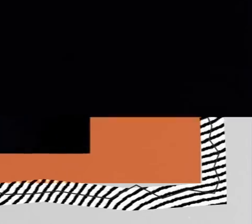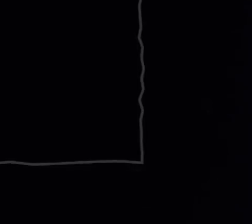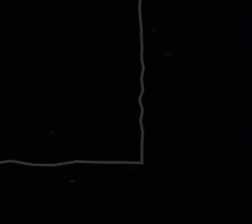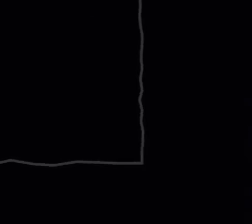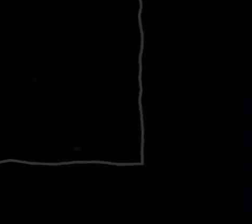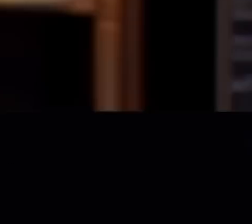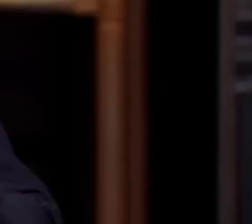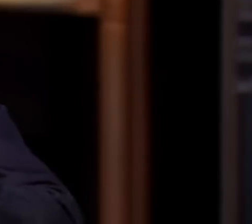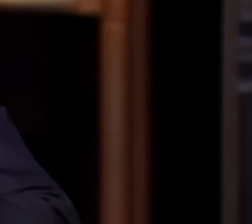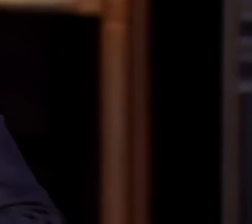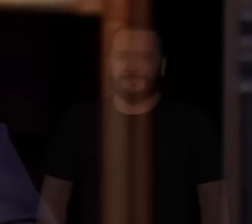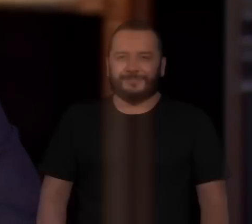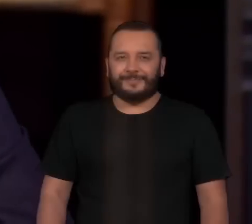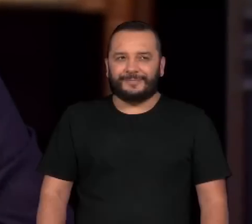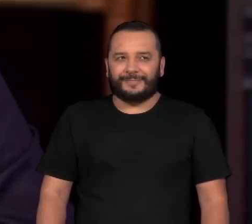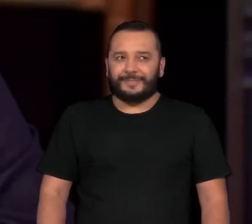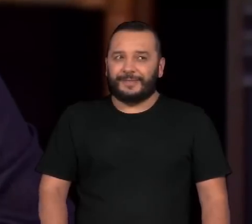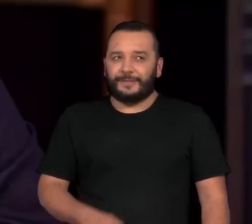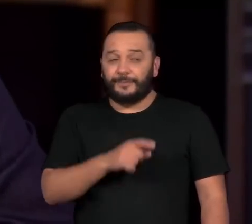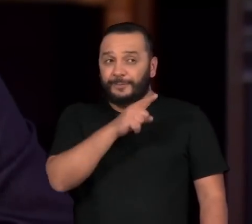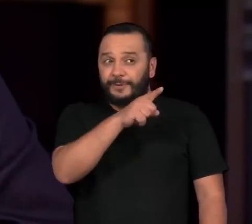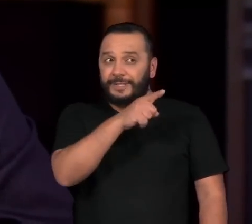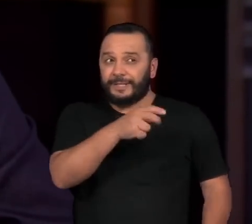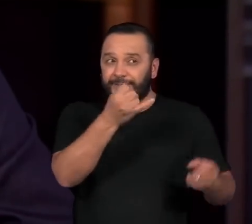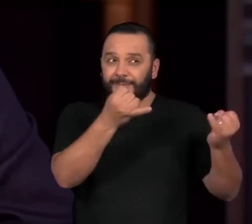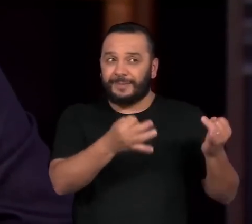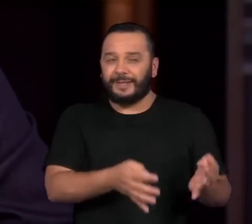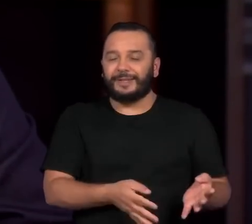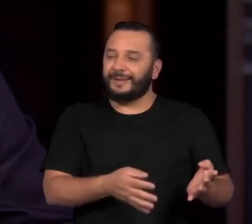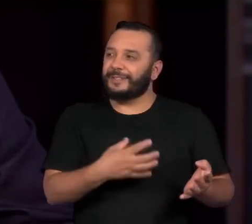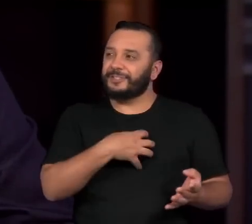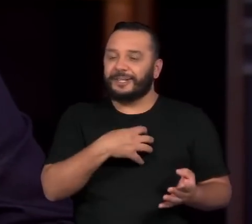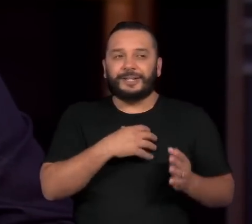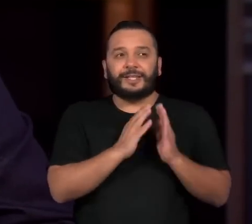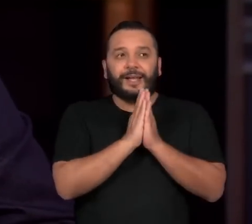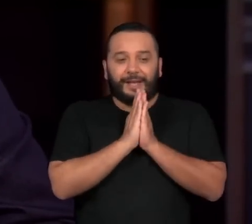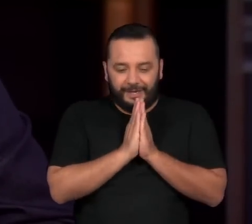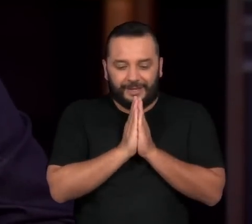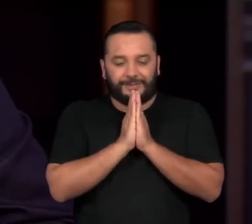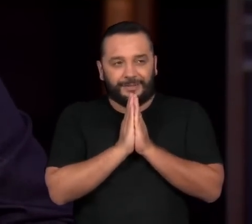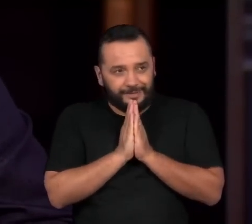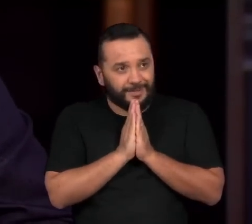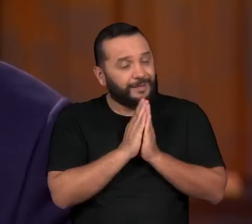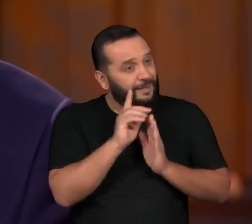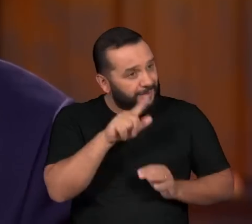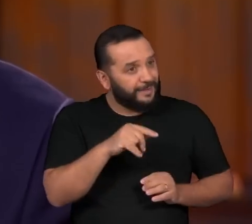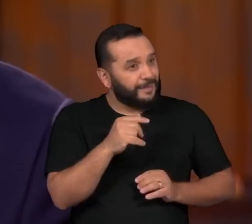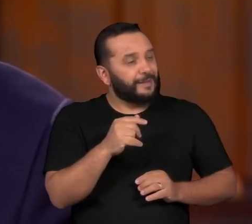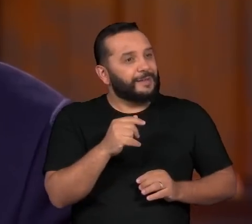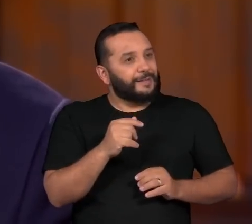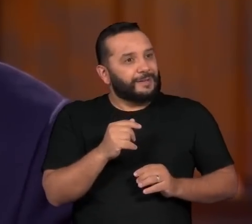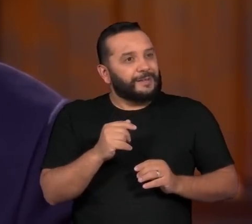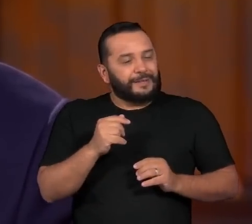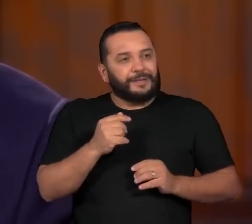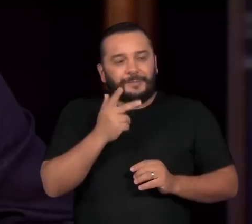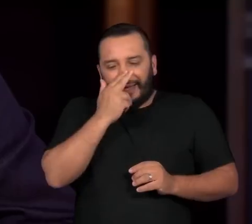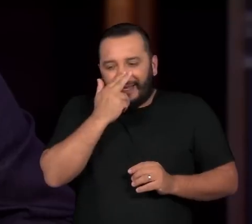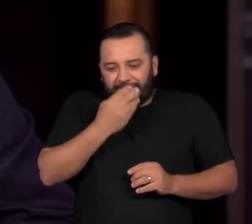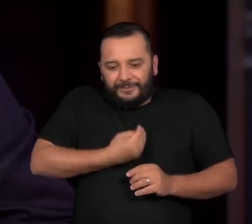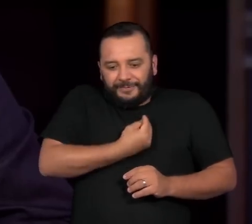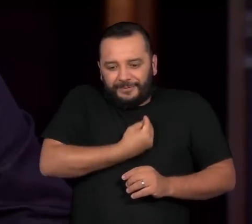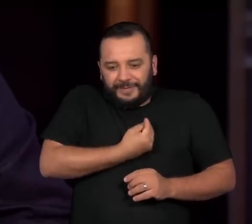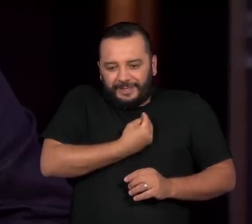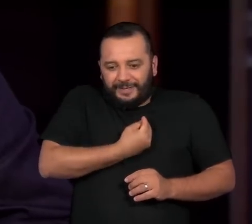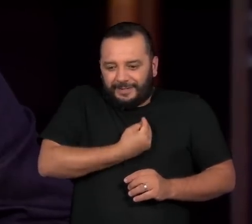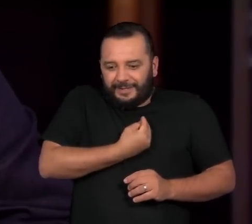eu vou. Você fala tão bonito sobre rezar. Você fala que rezar é o combustível, né? Ah, com certeza.